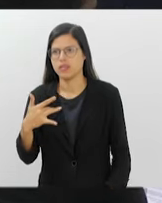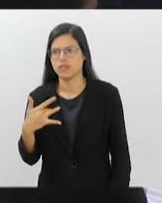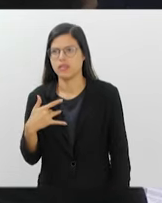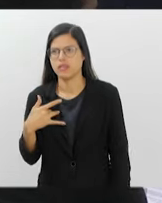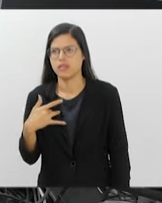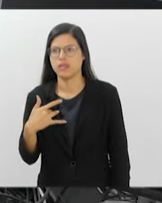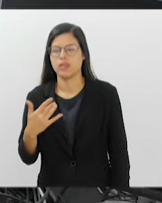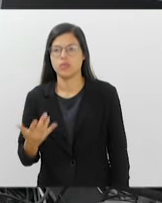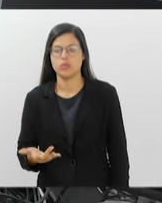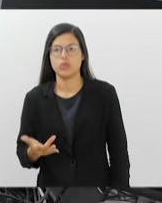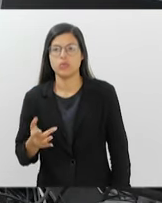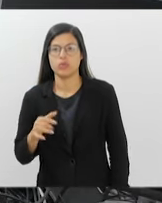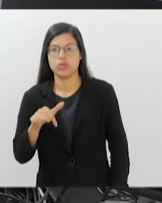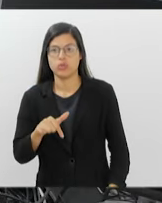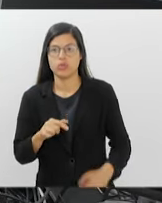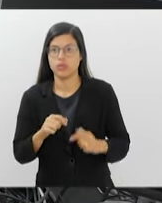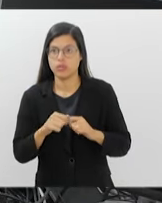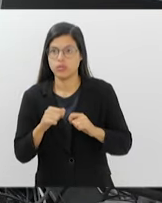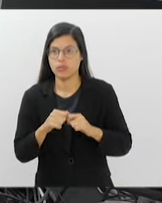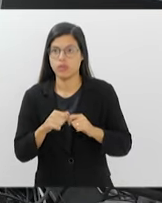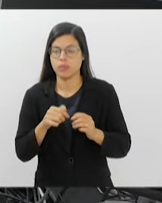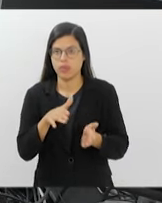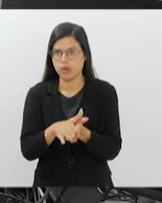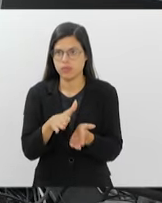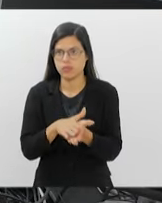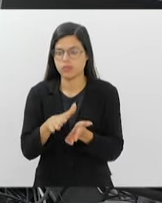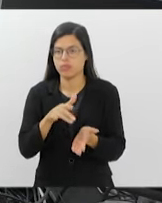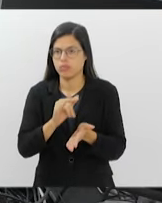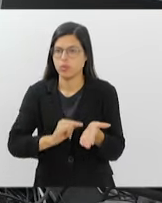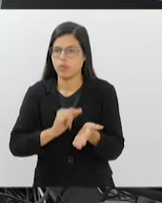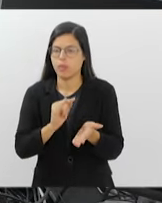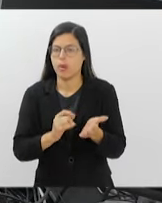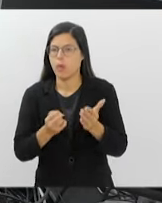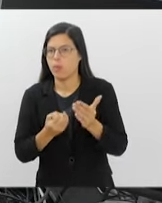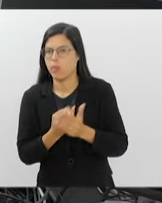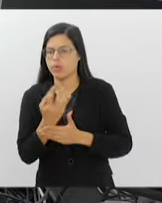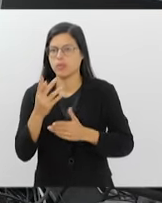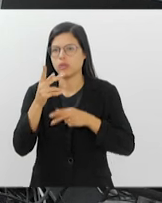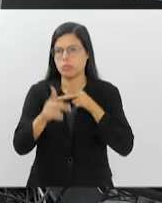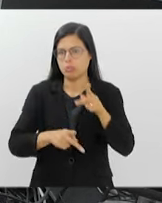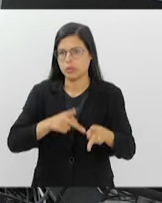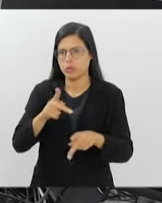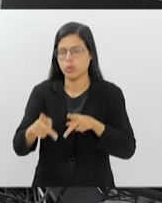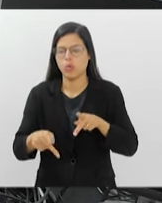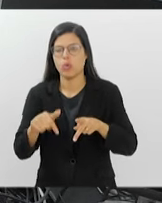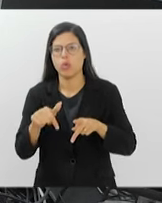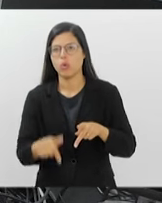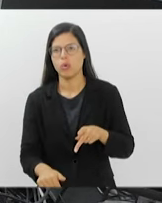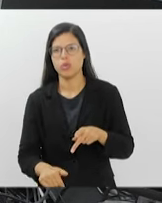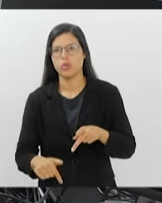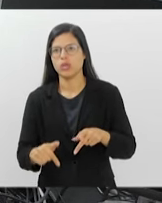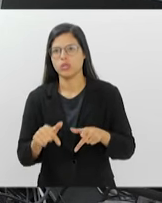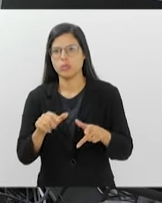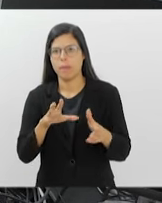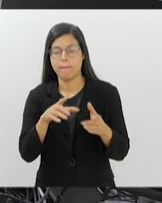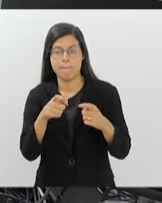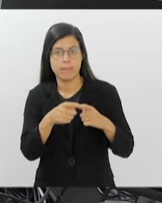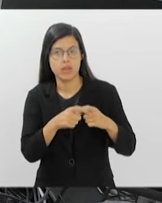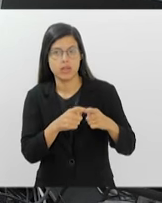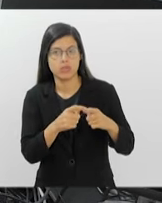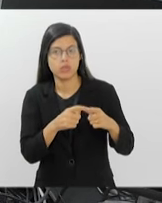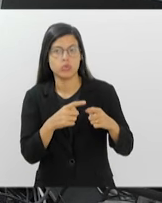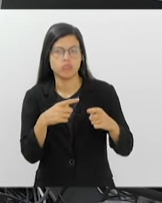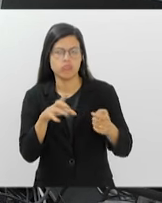emissão do documento de acordo com o número de público quantidade de ambulâncias postos médicos no setor existem médicos né